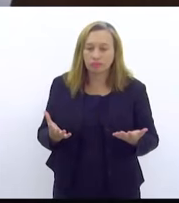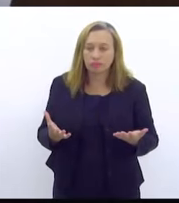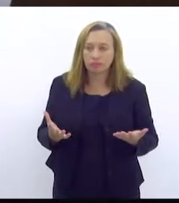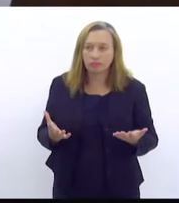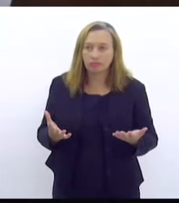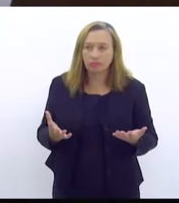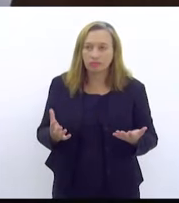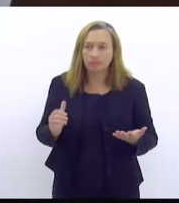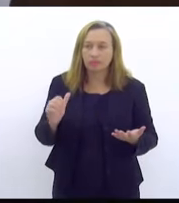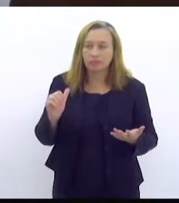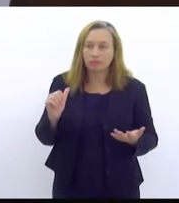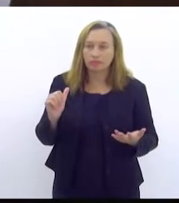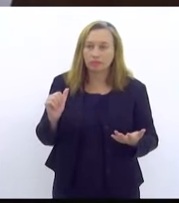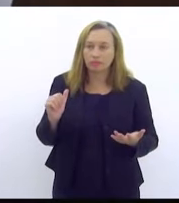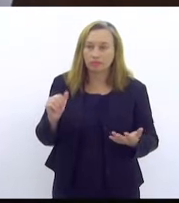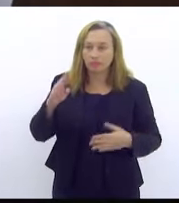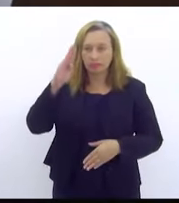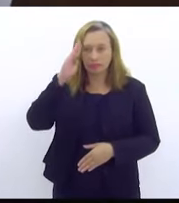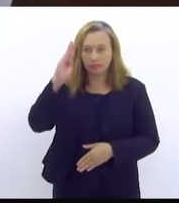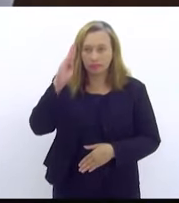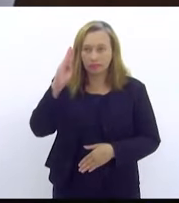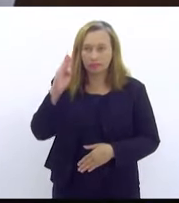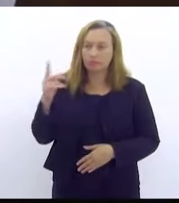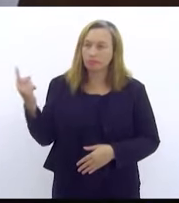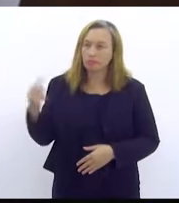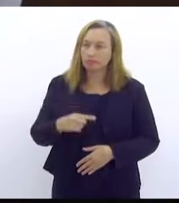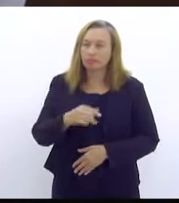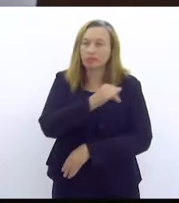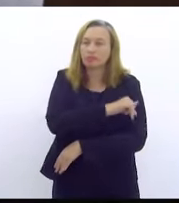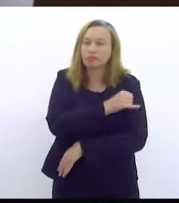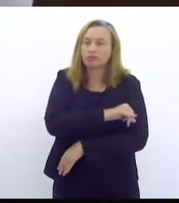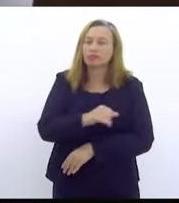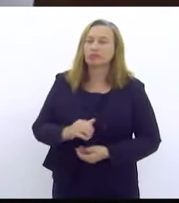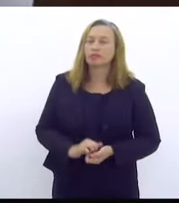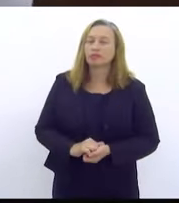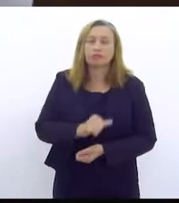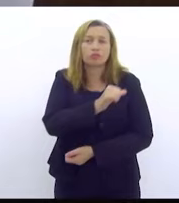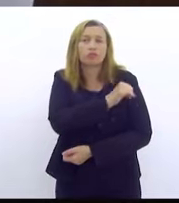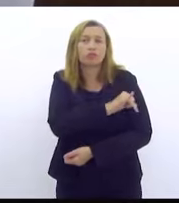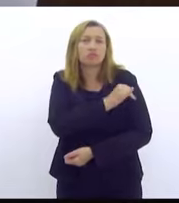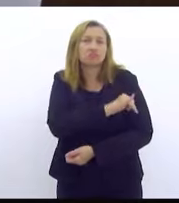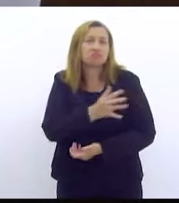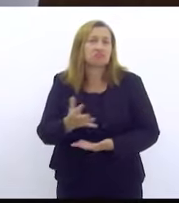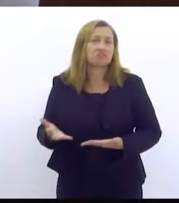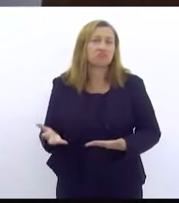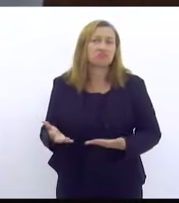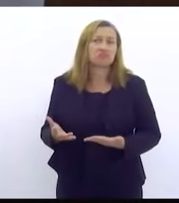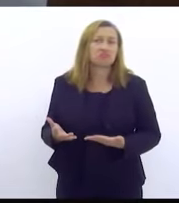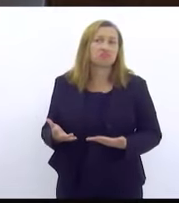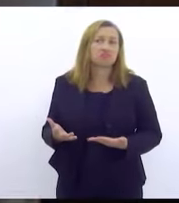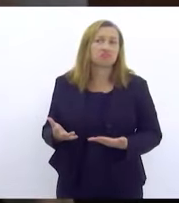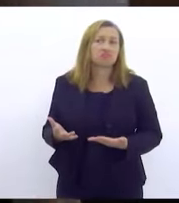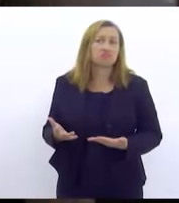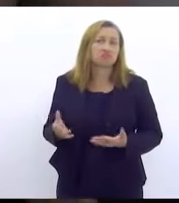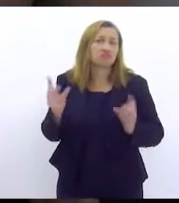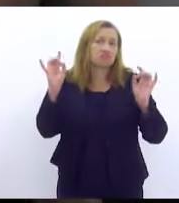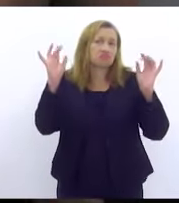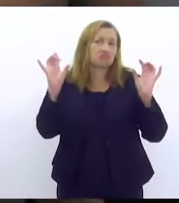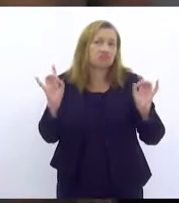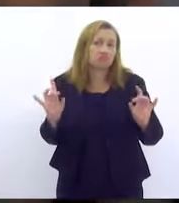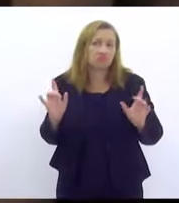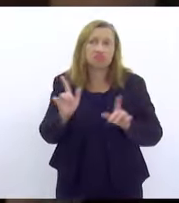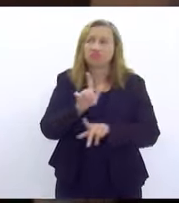a Força Nacional aqui para o Rio de Janeiro. Presidente, o Rio de Janeiro ele é alguma coisa muito especial e